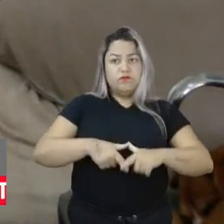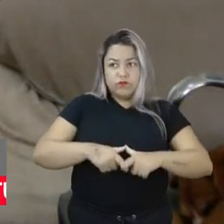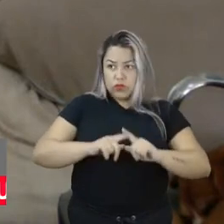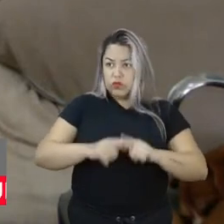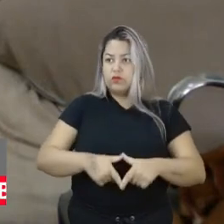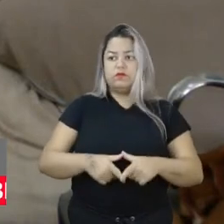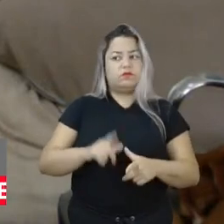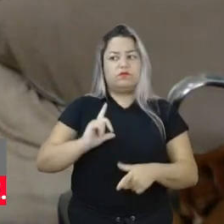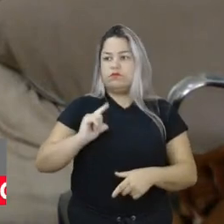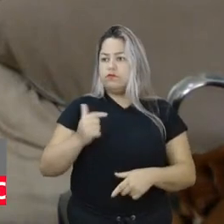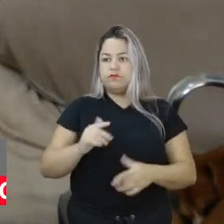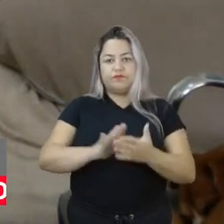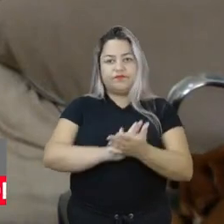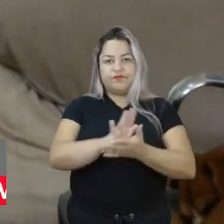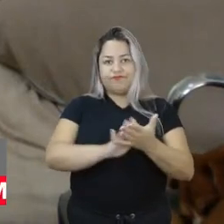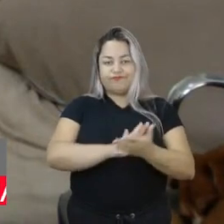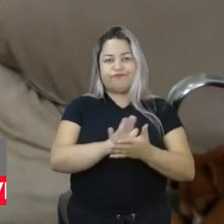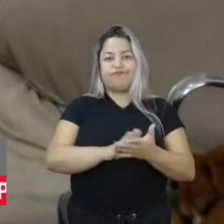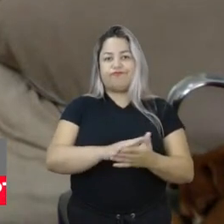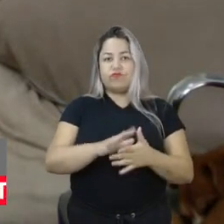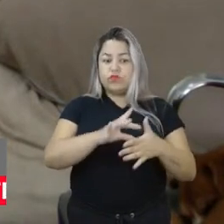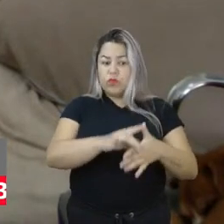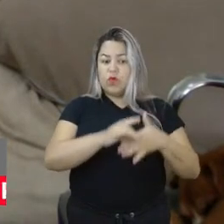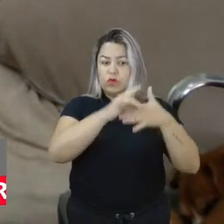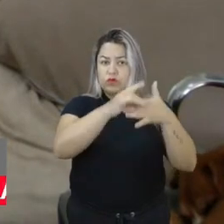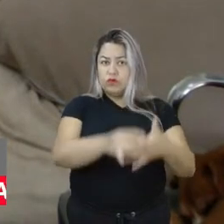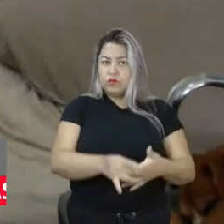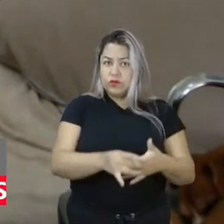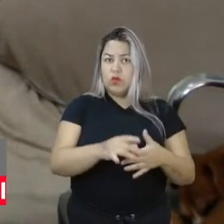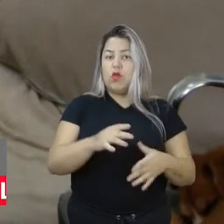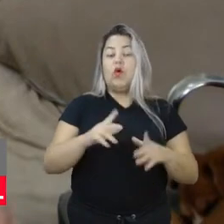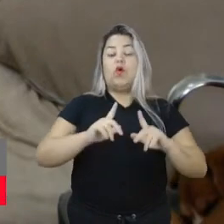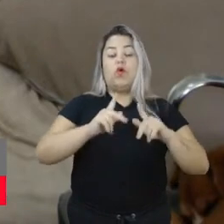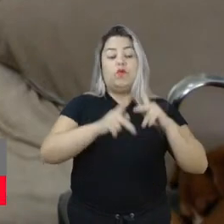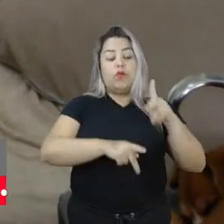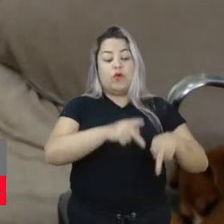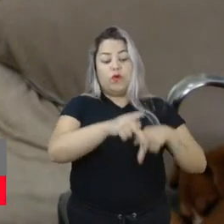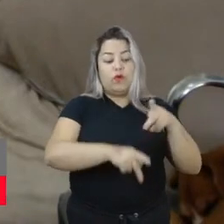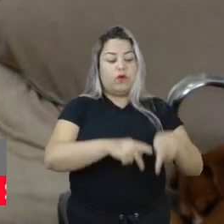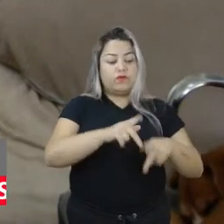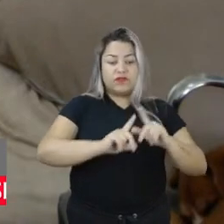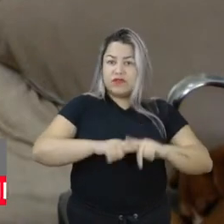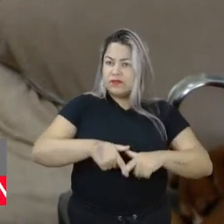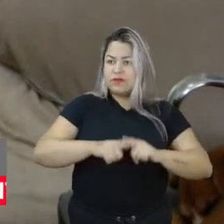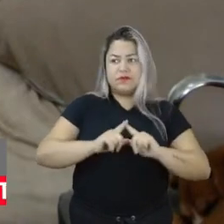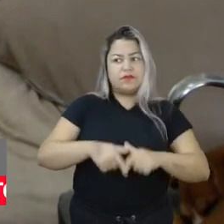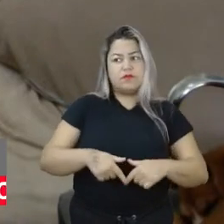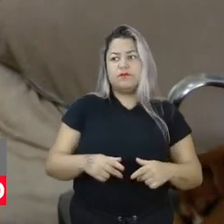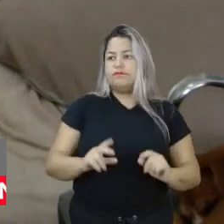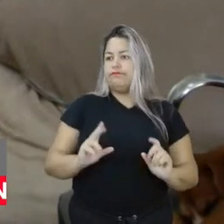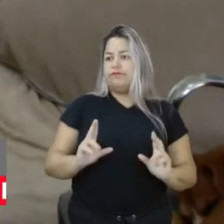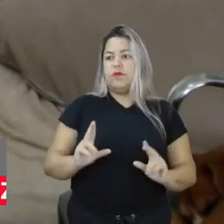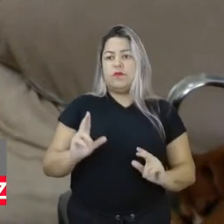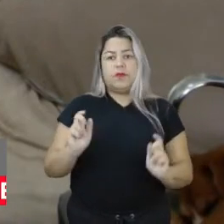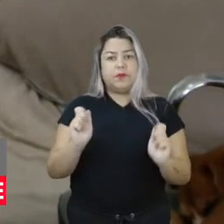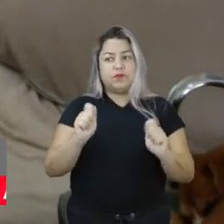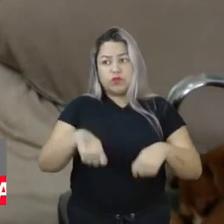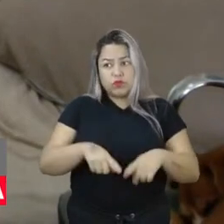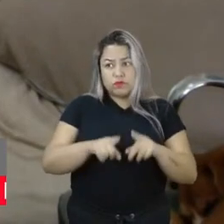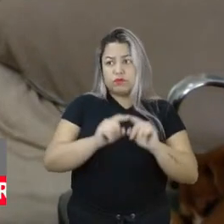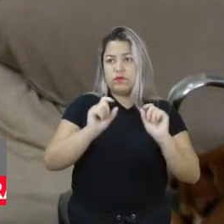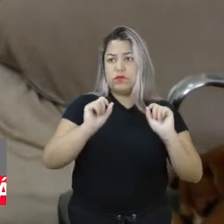líder. Como bem colocou o nosso ministro Mauro Vieira, o povo israelense não merece esse tipo de desonestidade